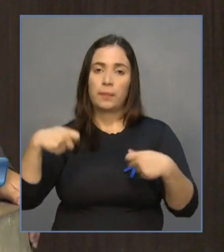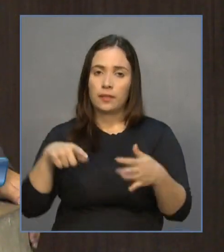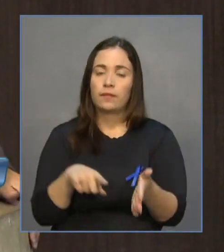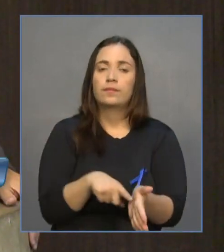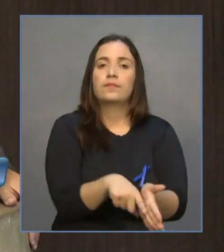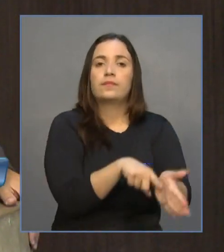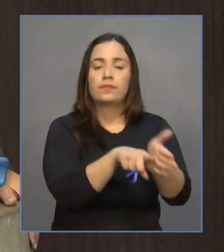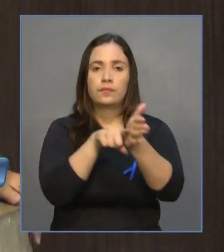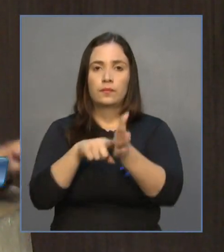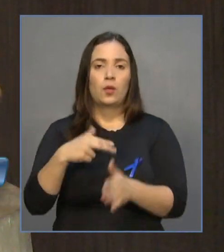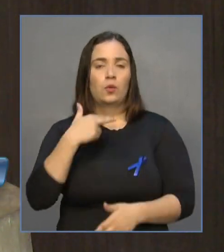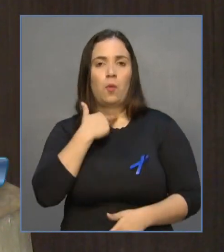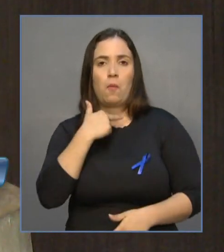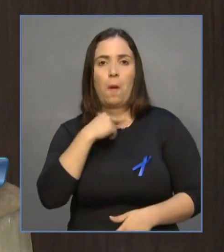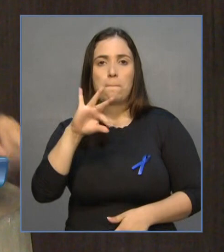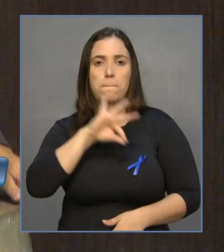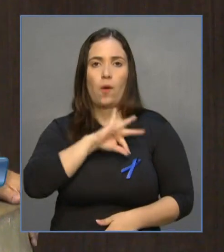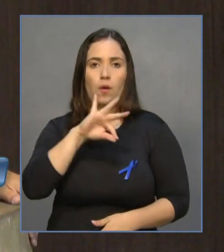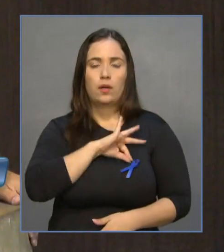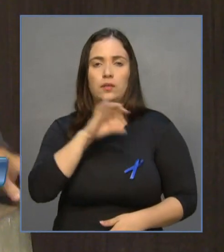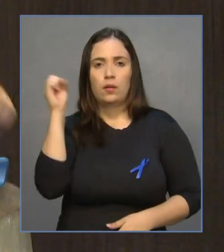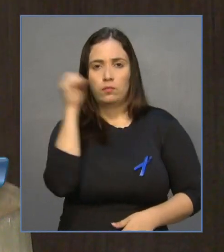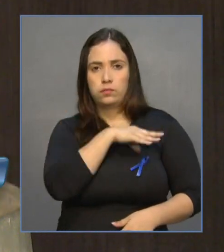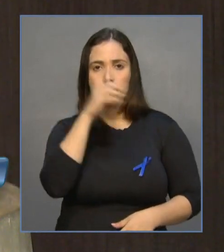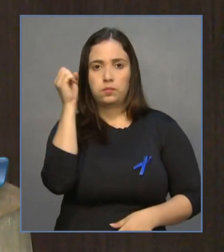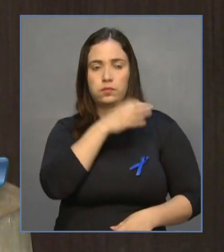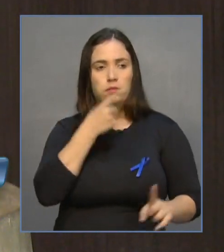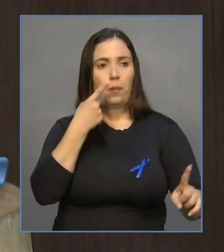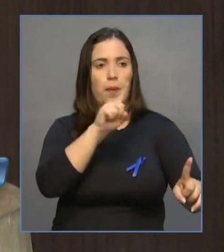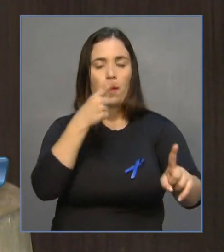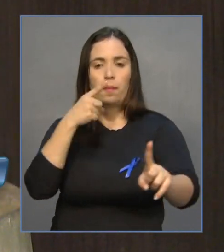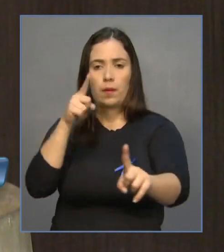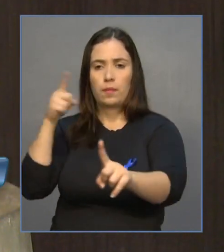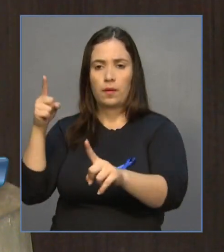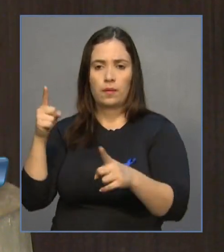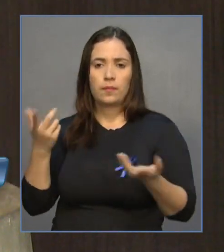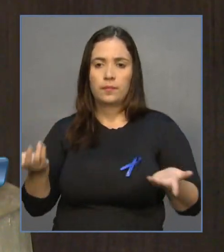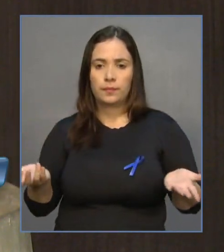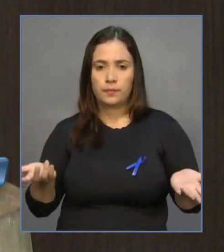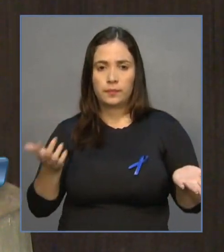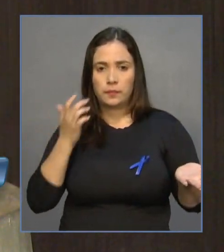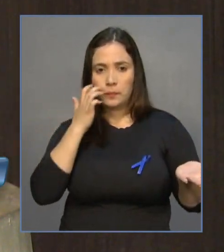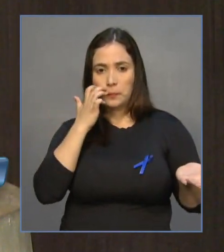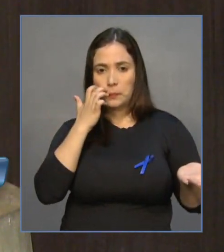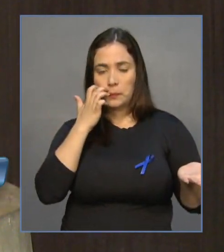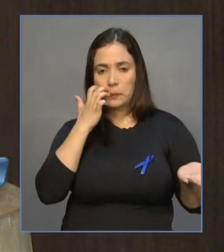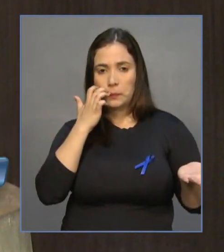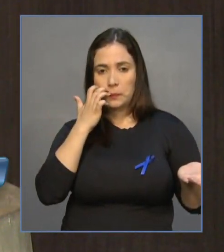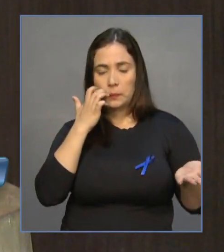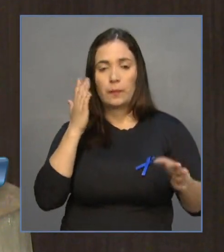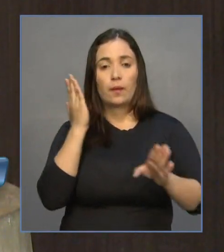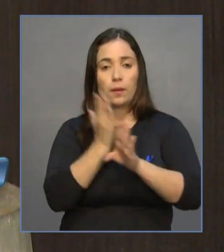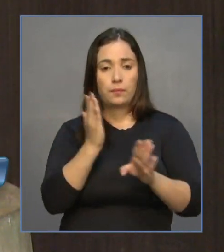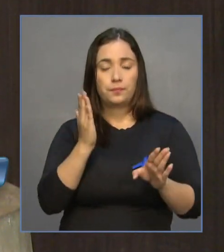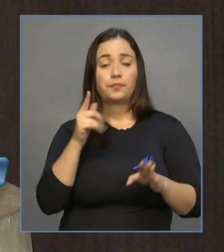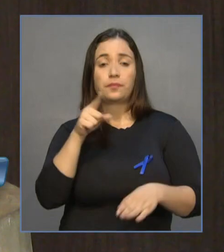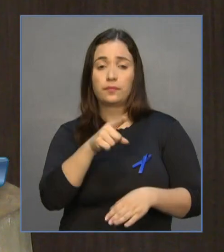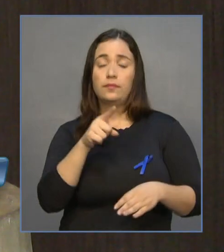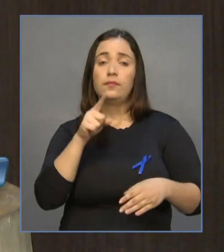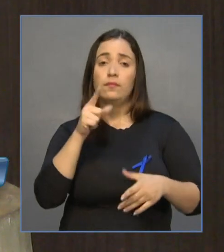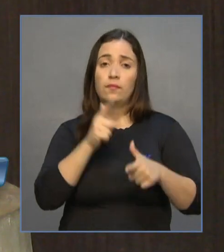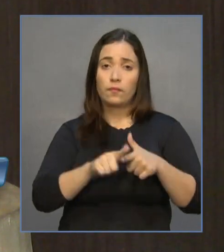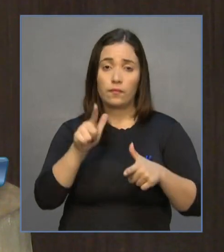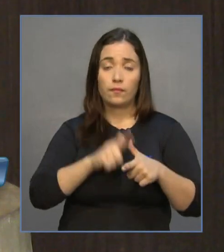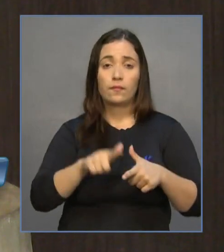possível abuso da intervenção policial naquele município, em razão, repito, deste conflito que é causado